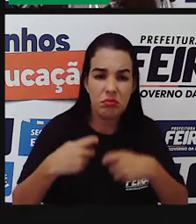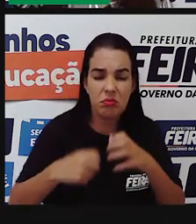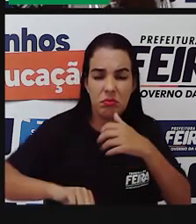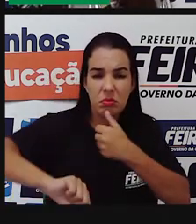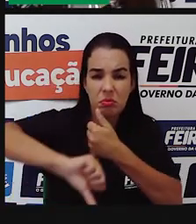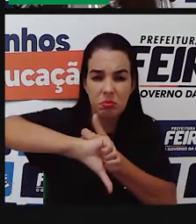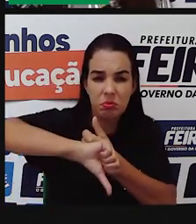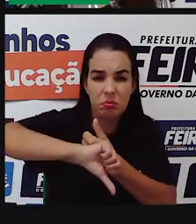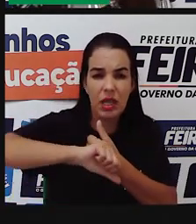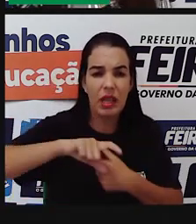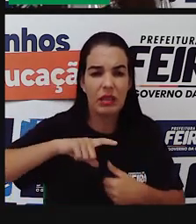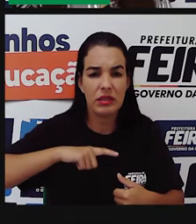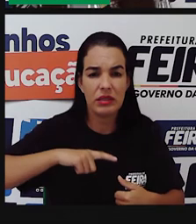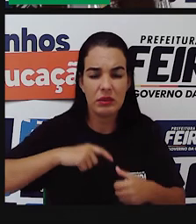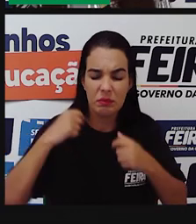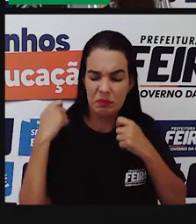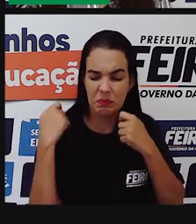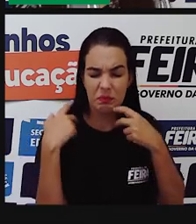suas setas